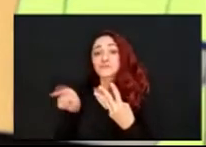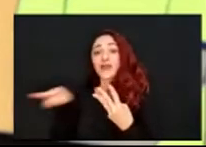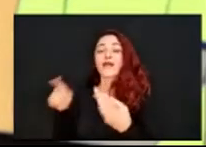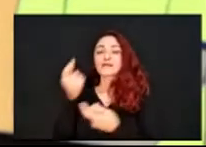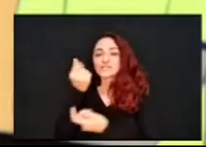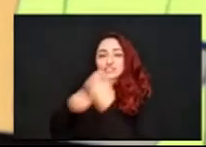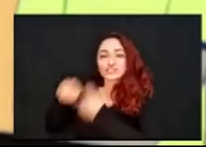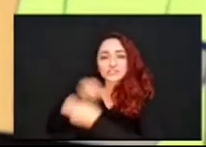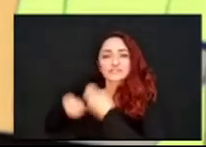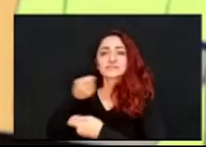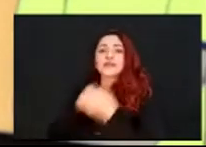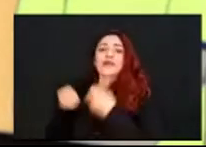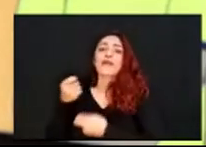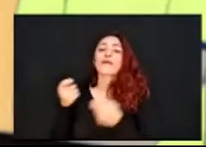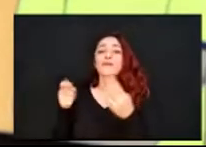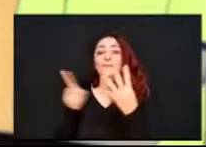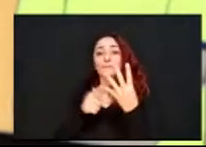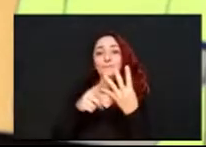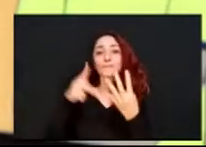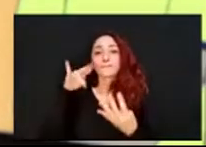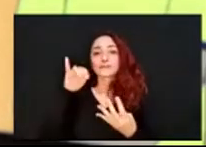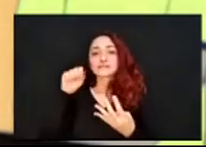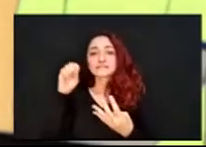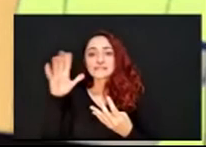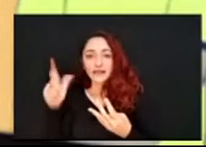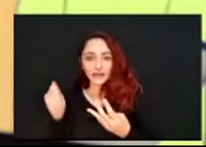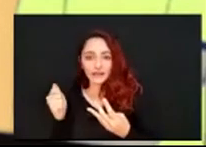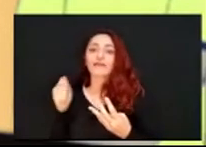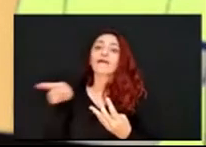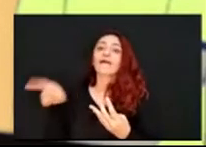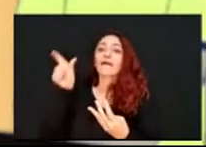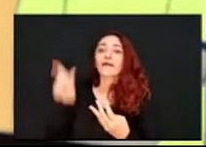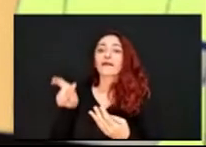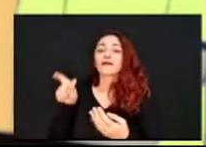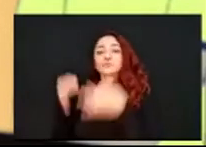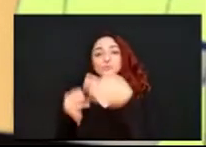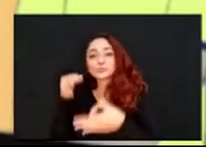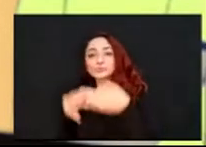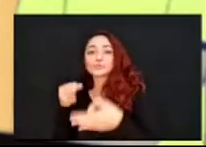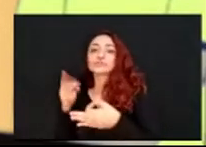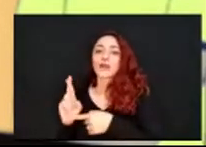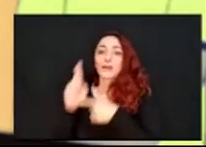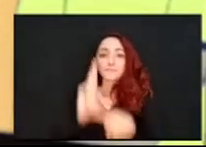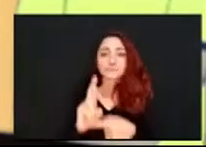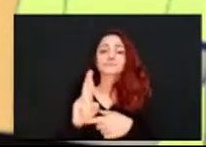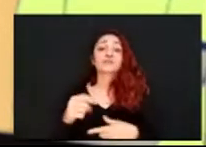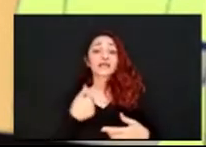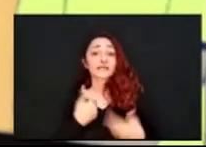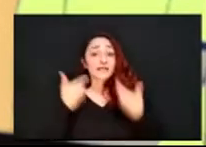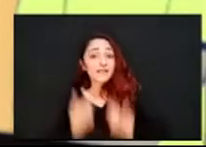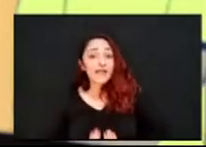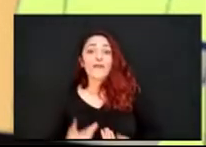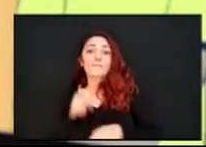fornecedor Oi e a Priscila que é Nossa representante jurídico e tributário e eu que faço parte do